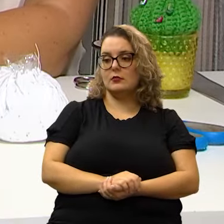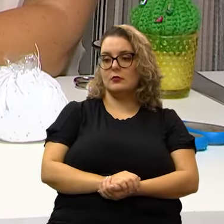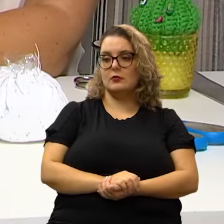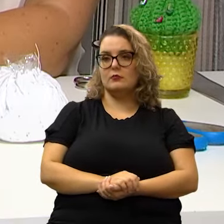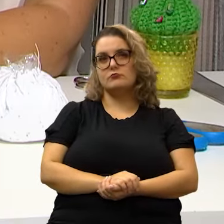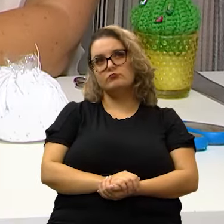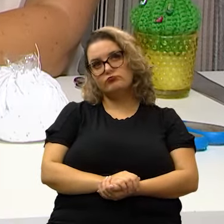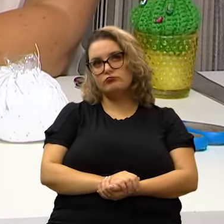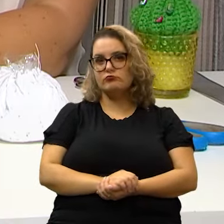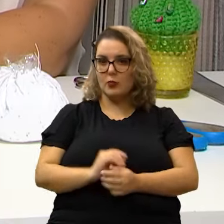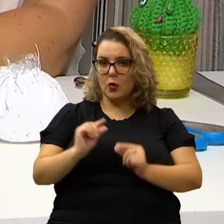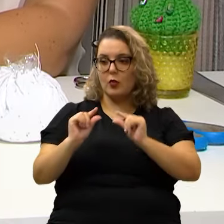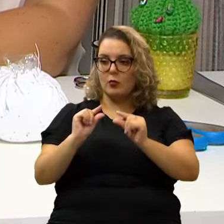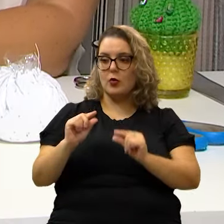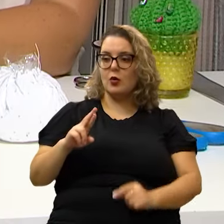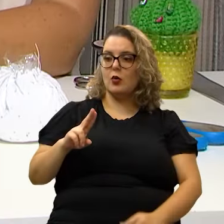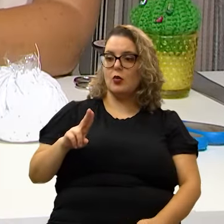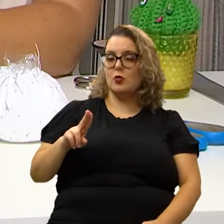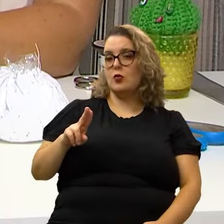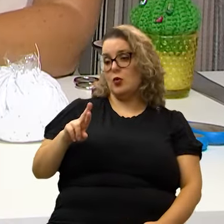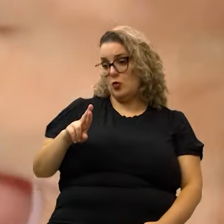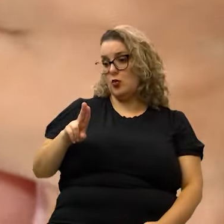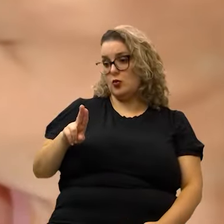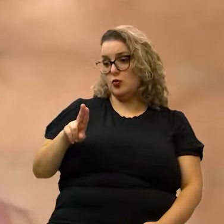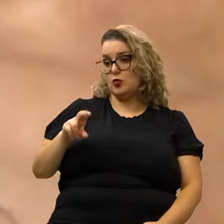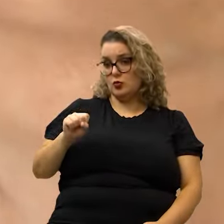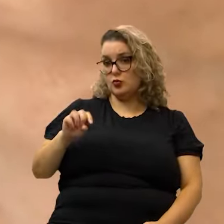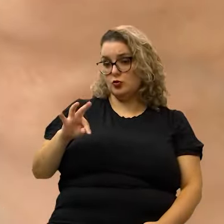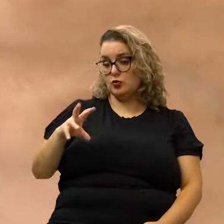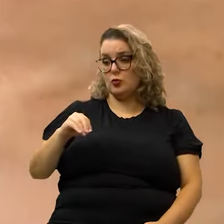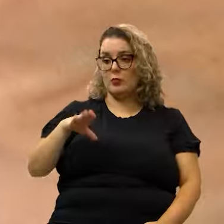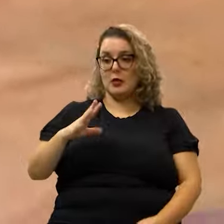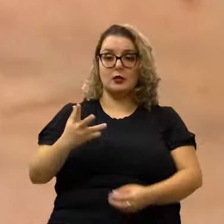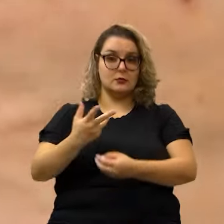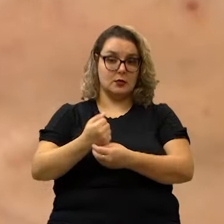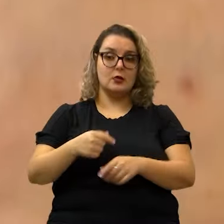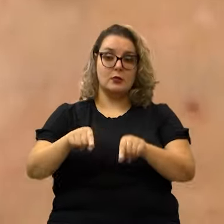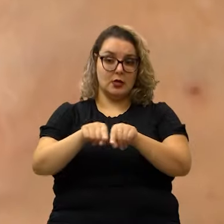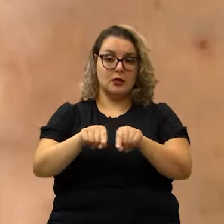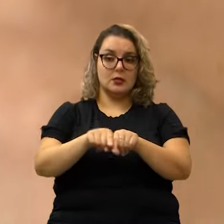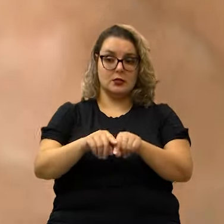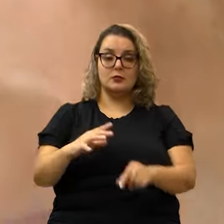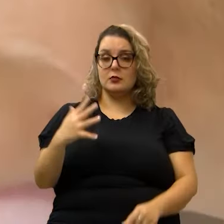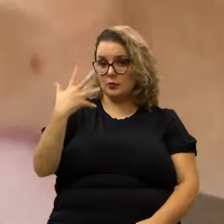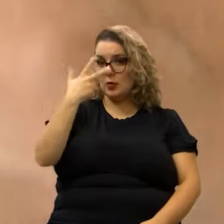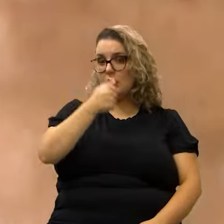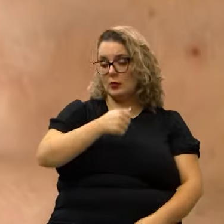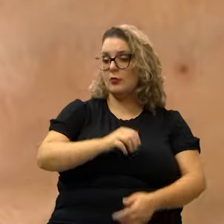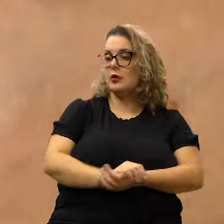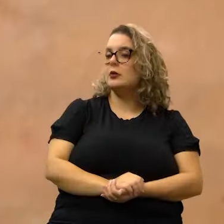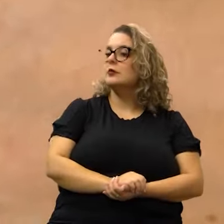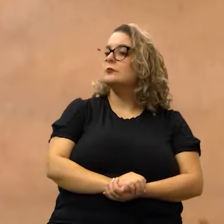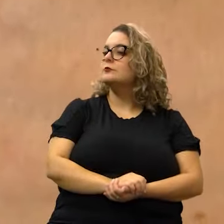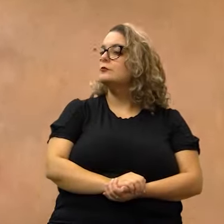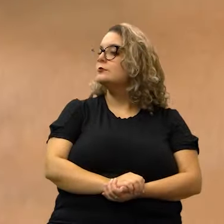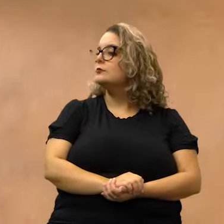ficar um pouquinho mais rústico, né, uma característica mais artesanal, mas que também fica bem